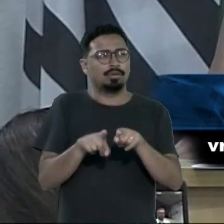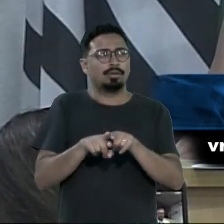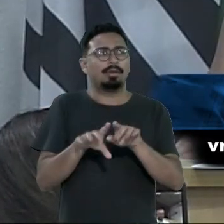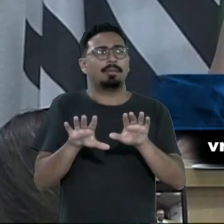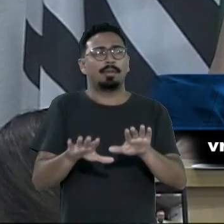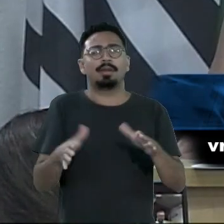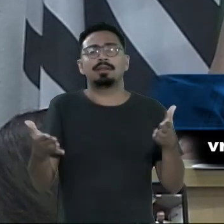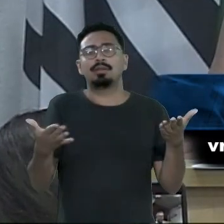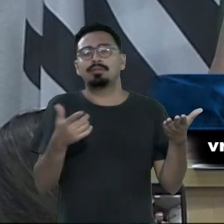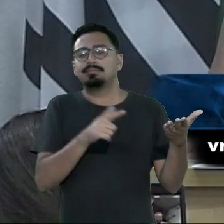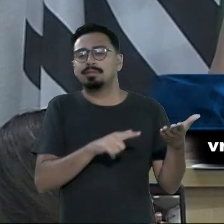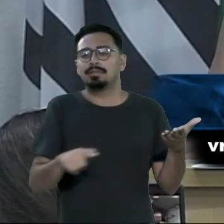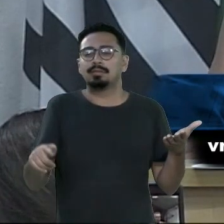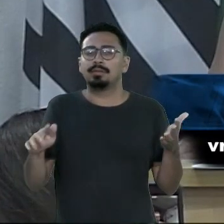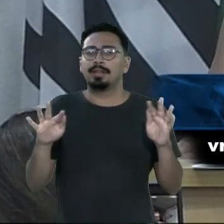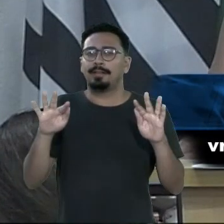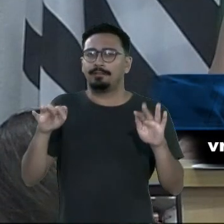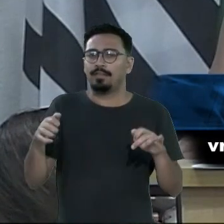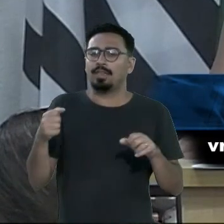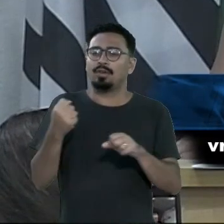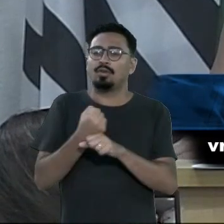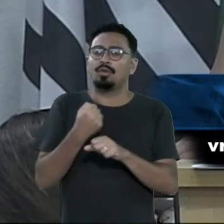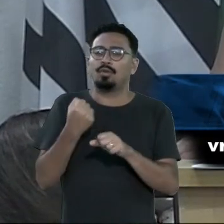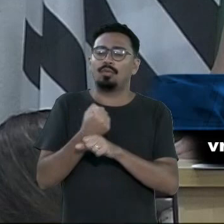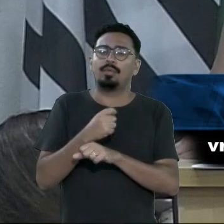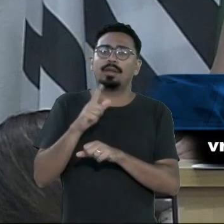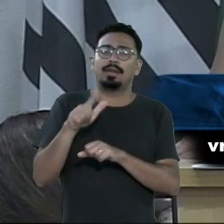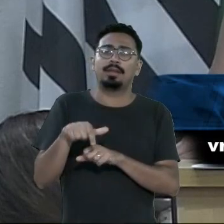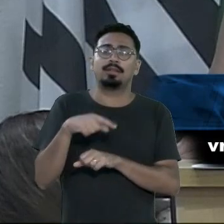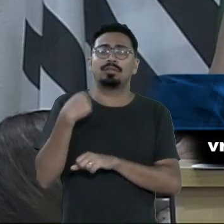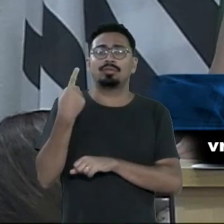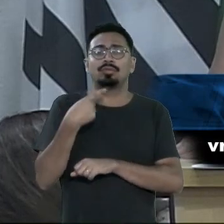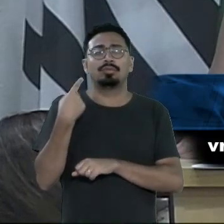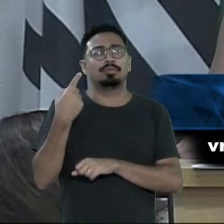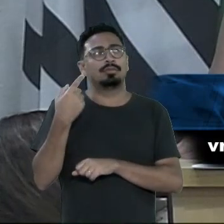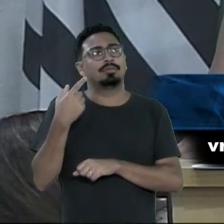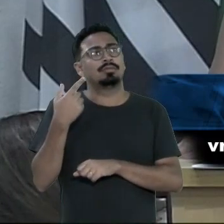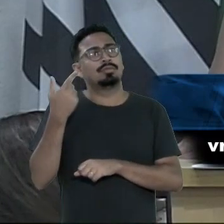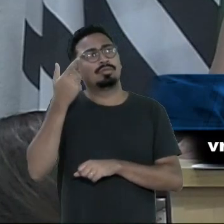obra e, felizmente, essa situação,